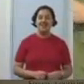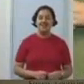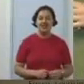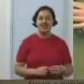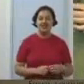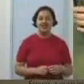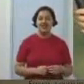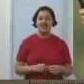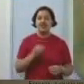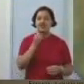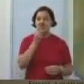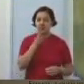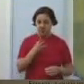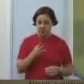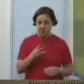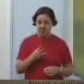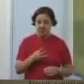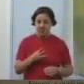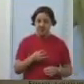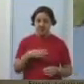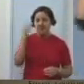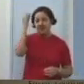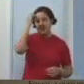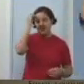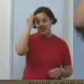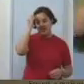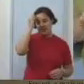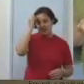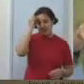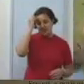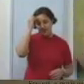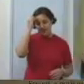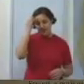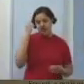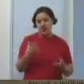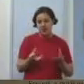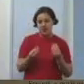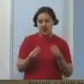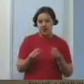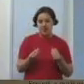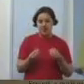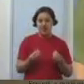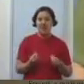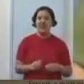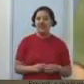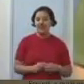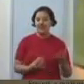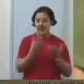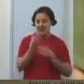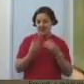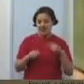de boas intenções, a parte lá de baixo está lotada.